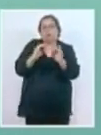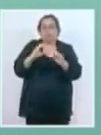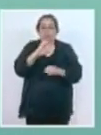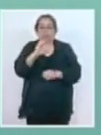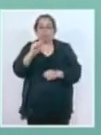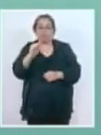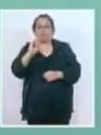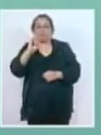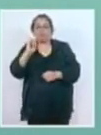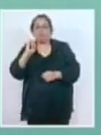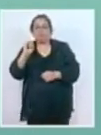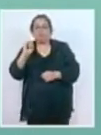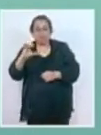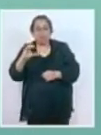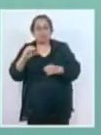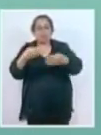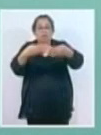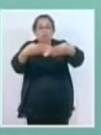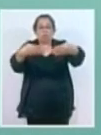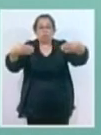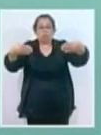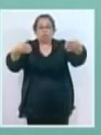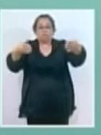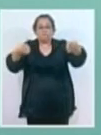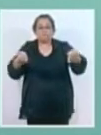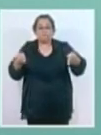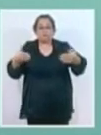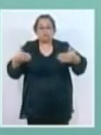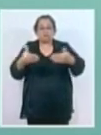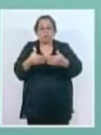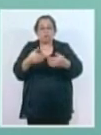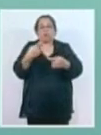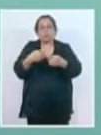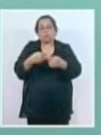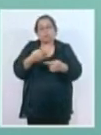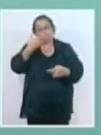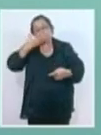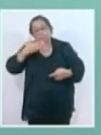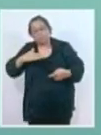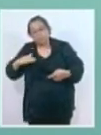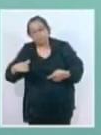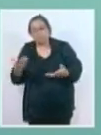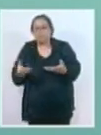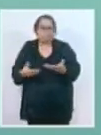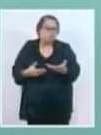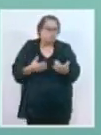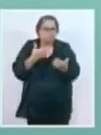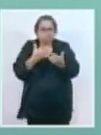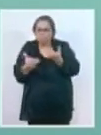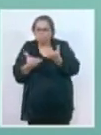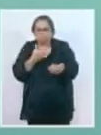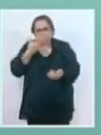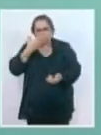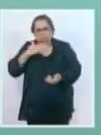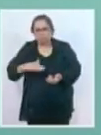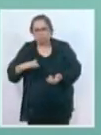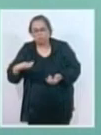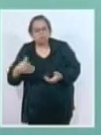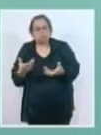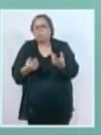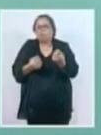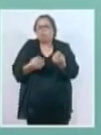um muro de concreto. Sim. Porque eu entendia que as nossas crianças, tal como os trabalhadores ali daquela instituição pública de